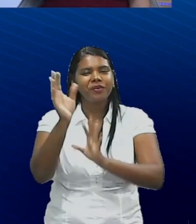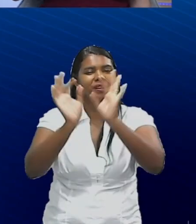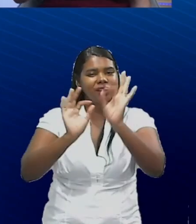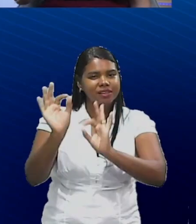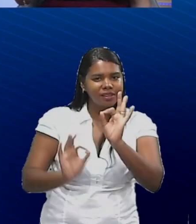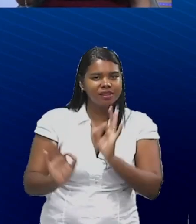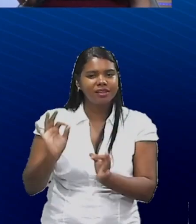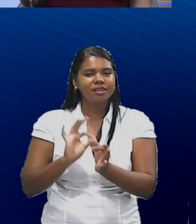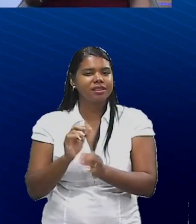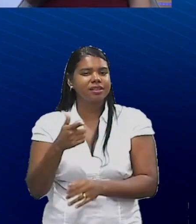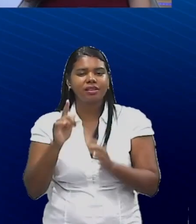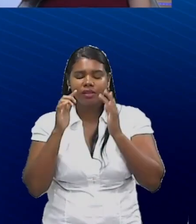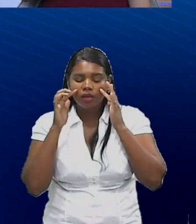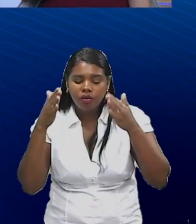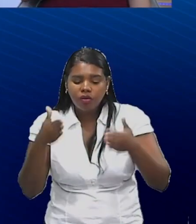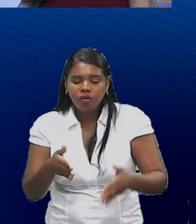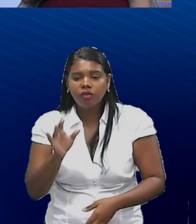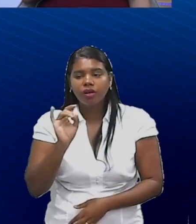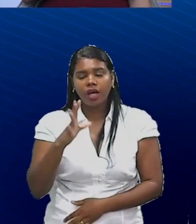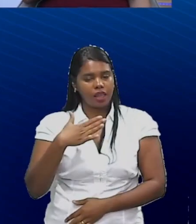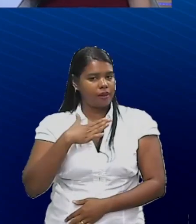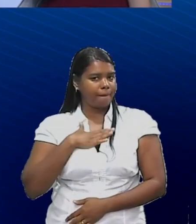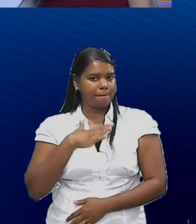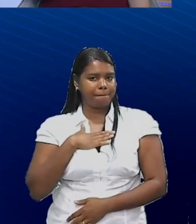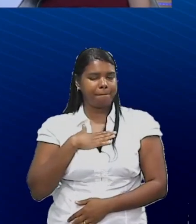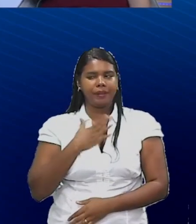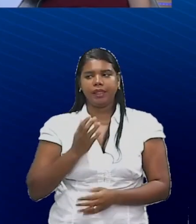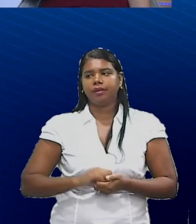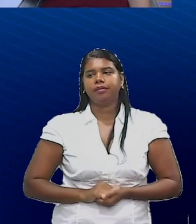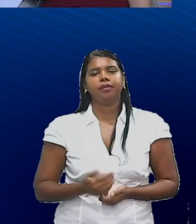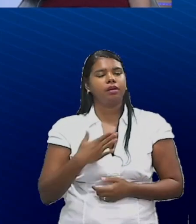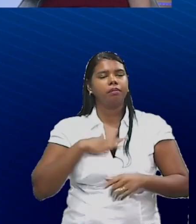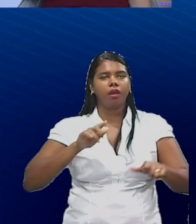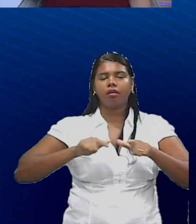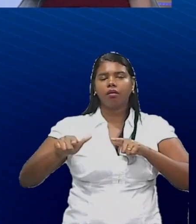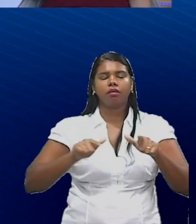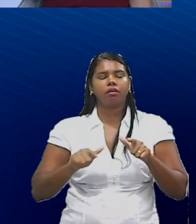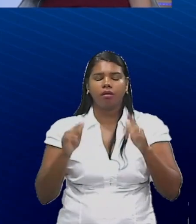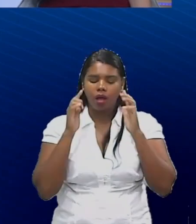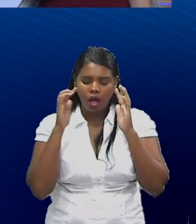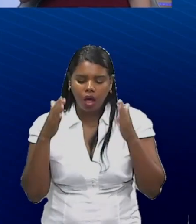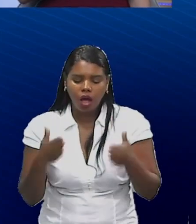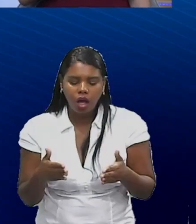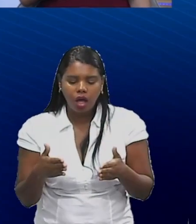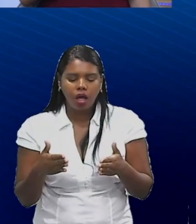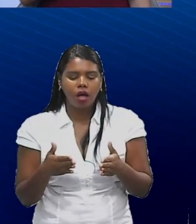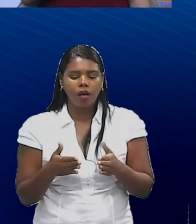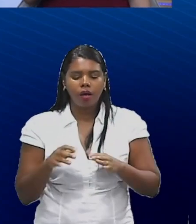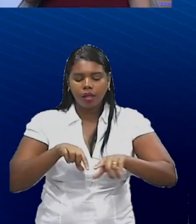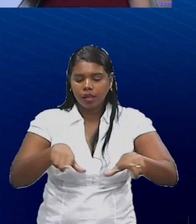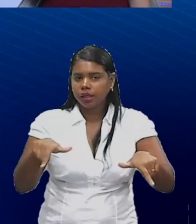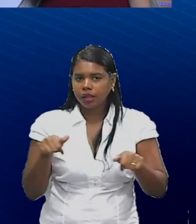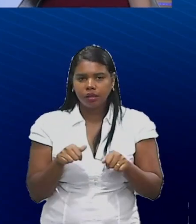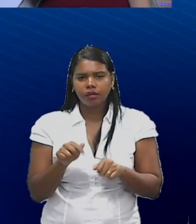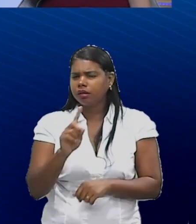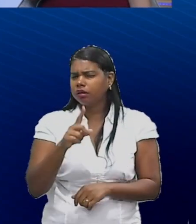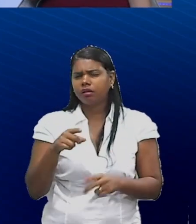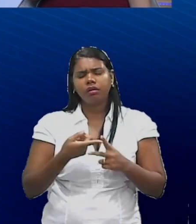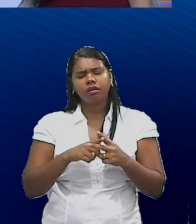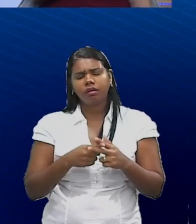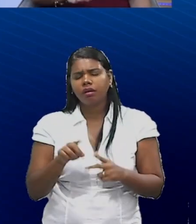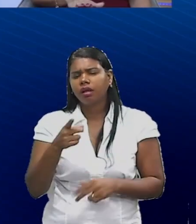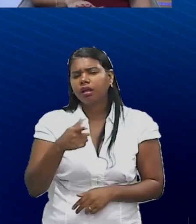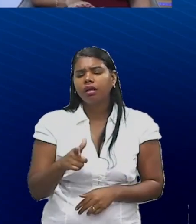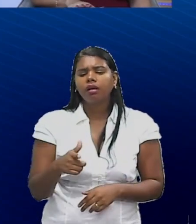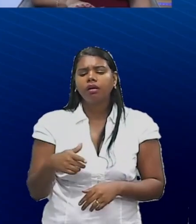E não focar só o quê? Não na minha área. Eu só vou focar na minha área porque eu trabalho na manutenção. Não necessariamente.